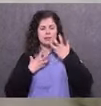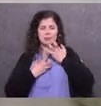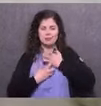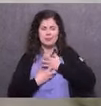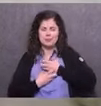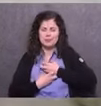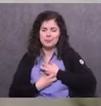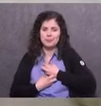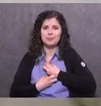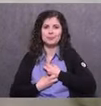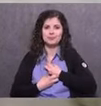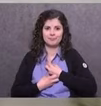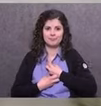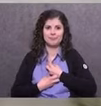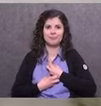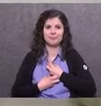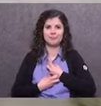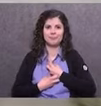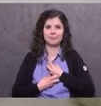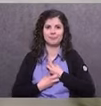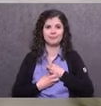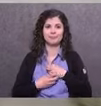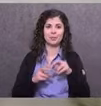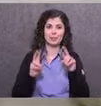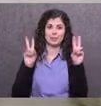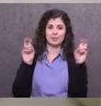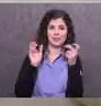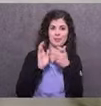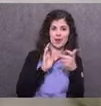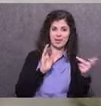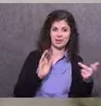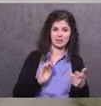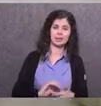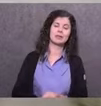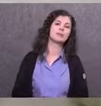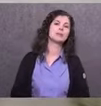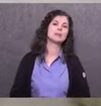Fim de citação.